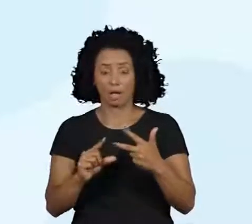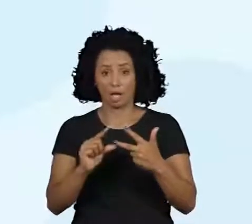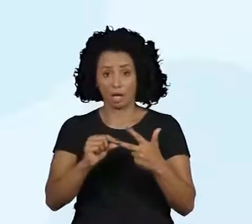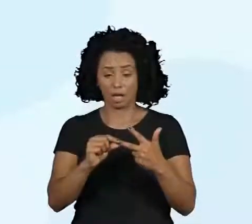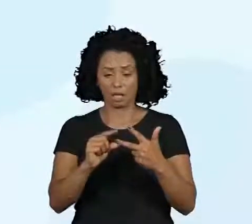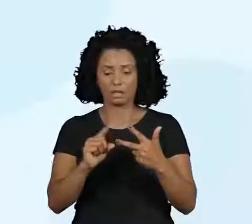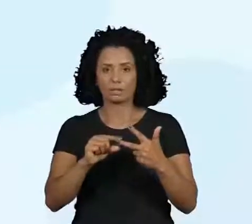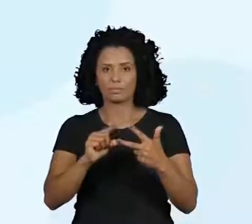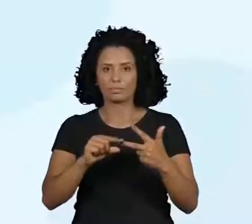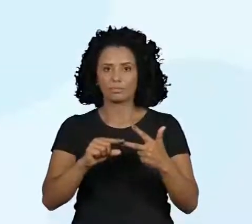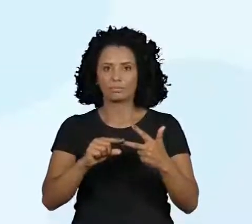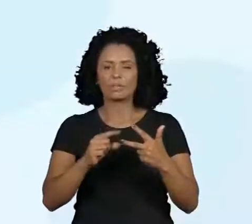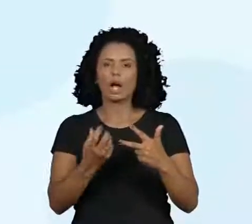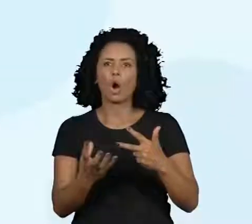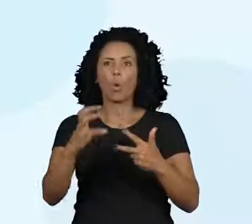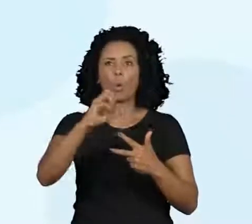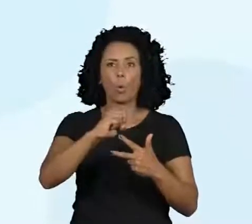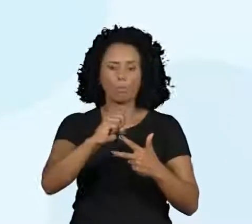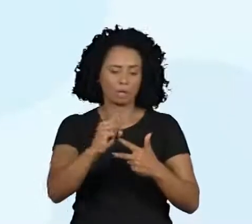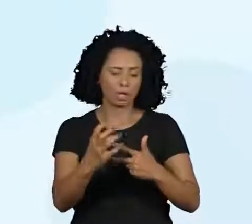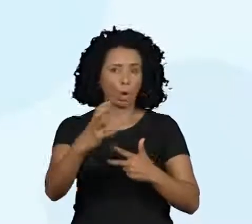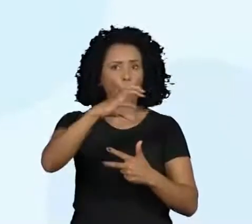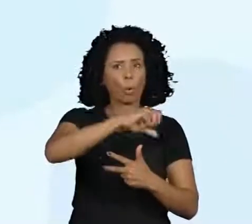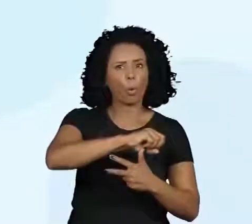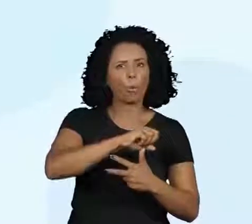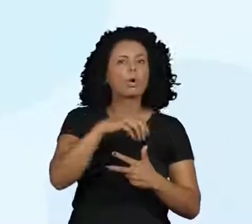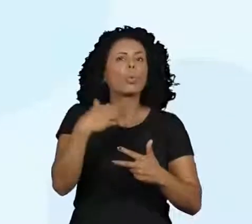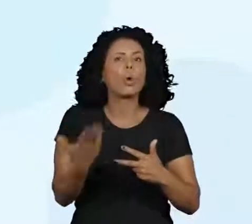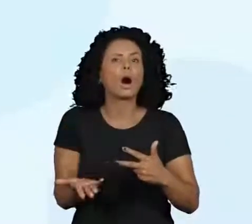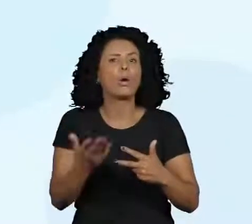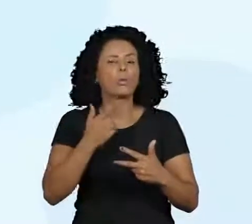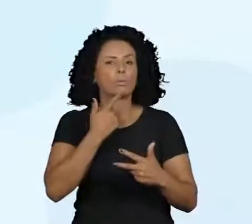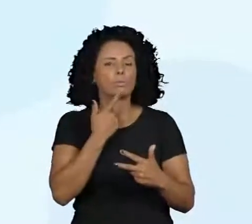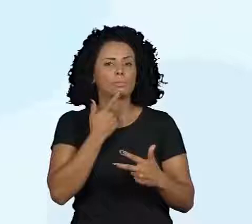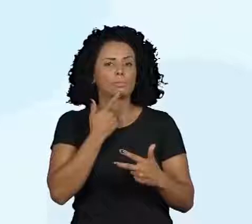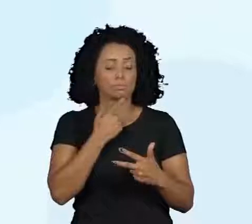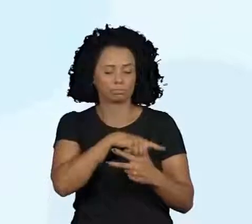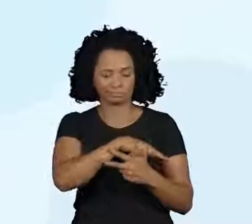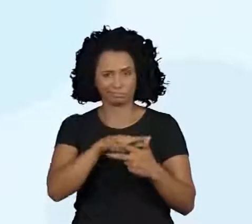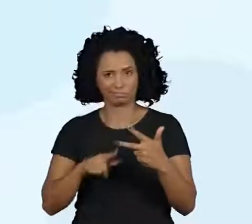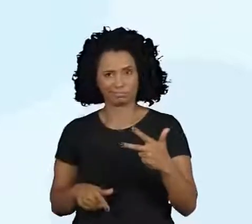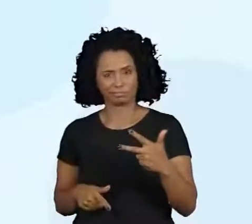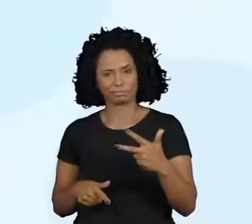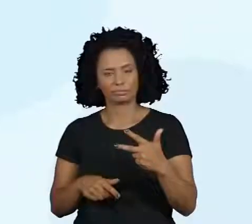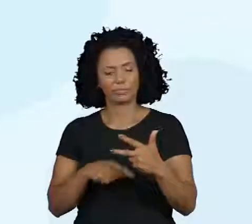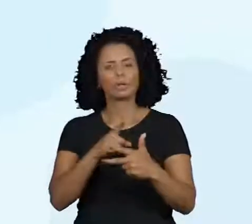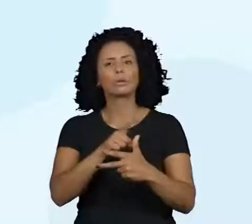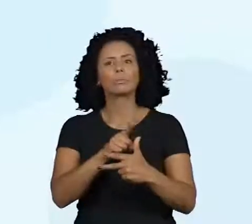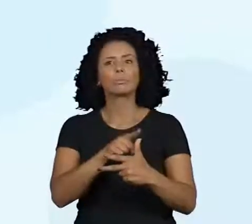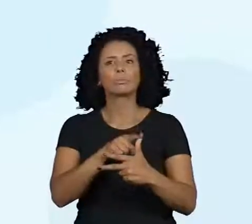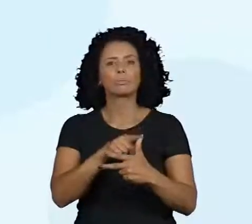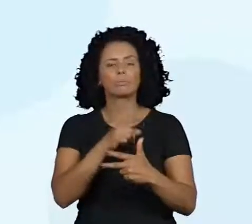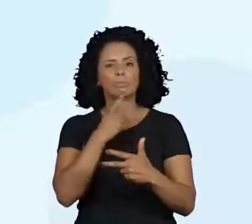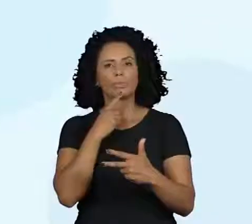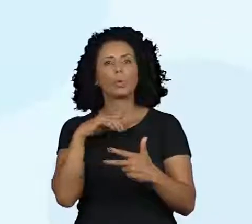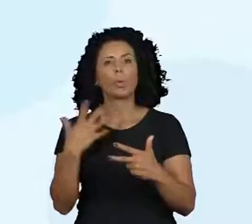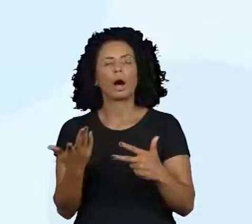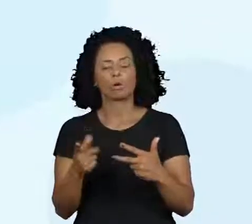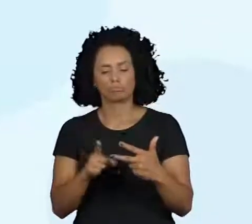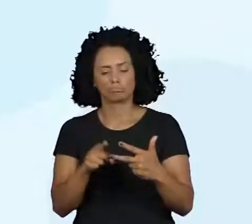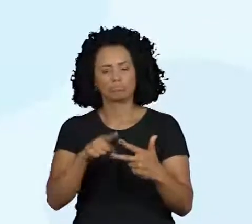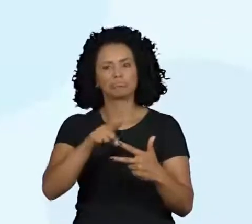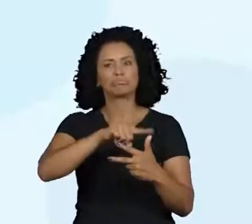alimentar. Quem que consome primeiro aí? Quem é o primeiro ser vivo que está